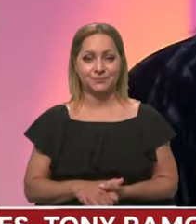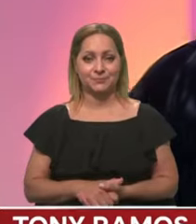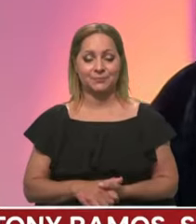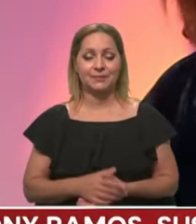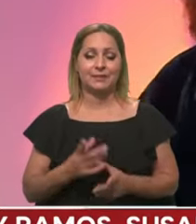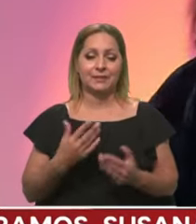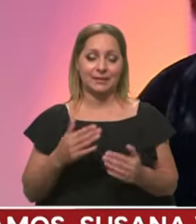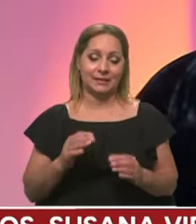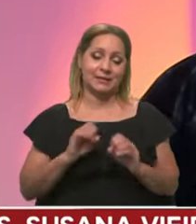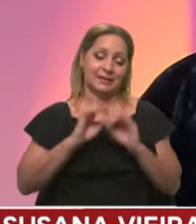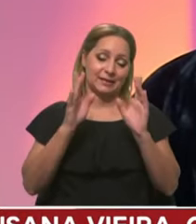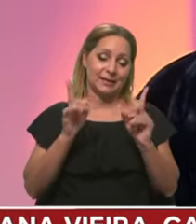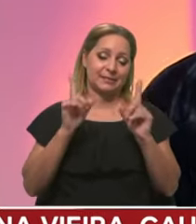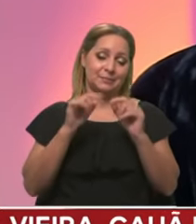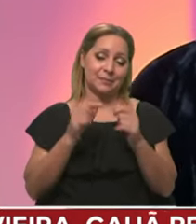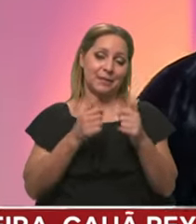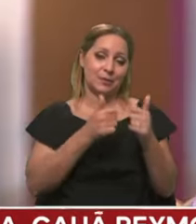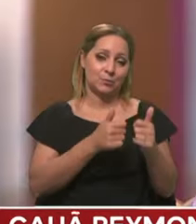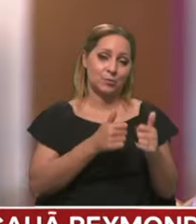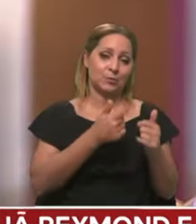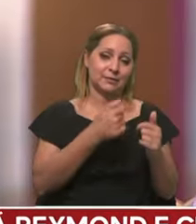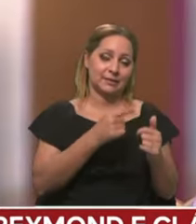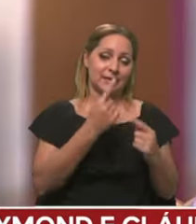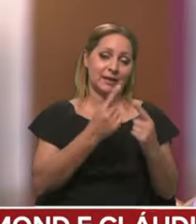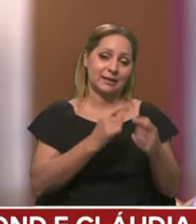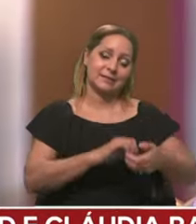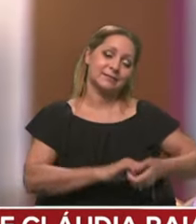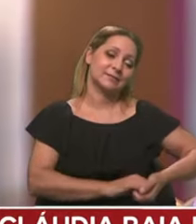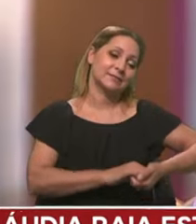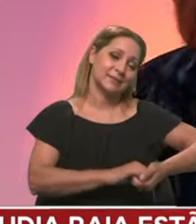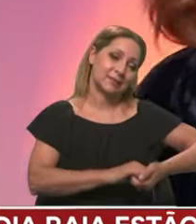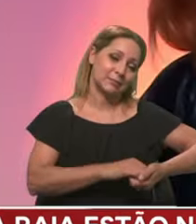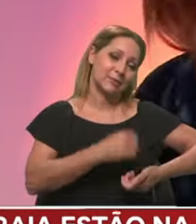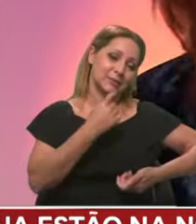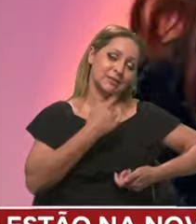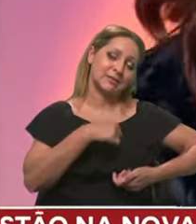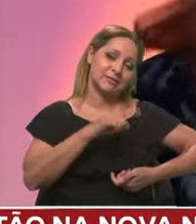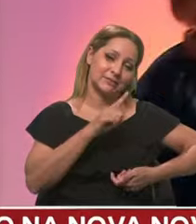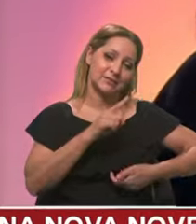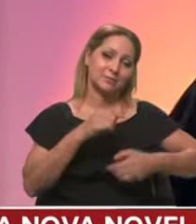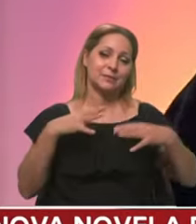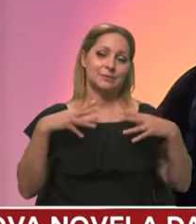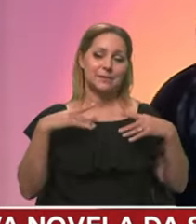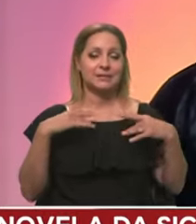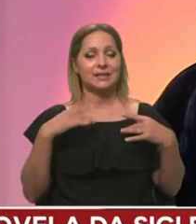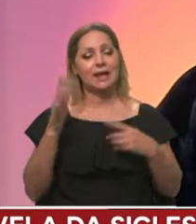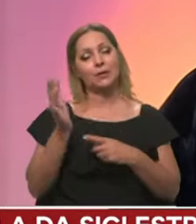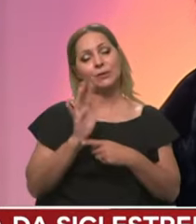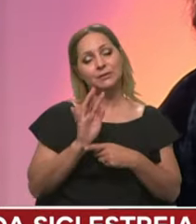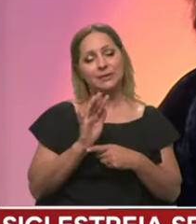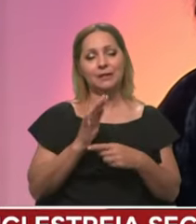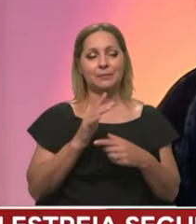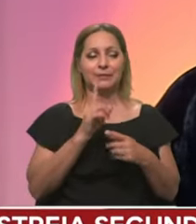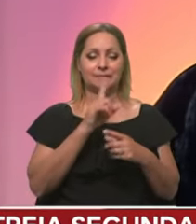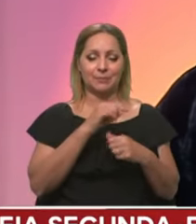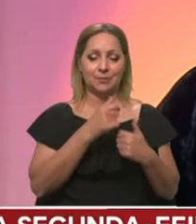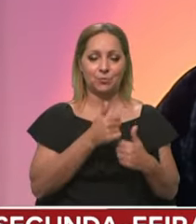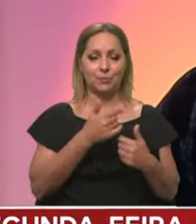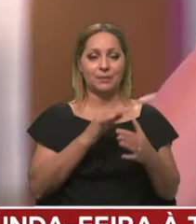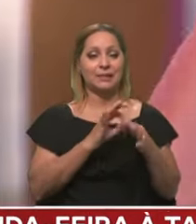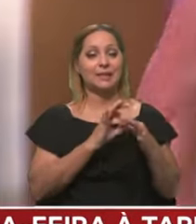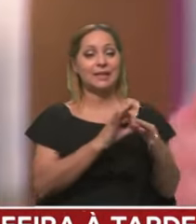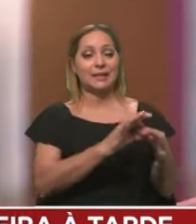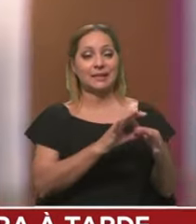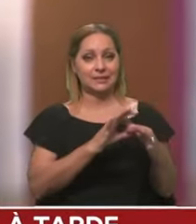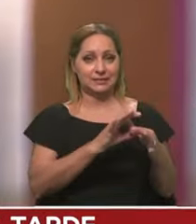também é bom ter alguém a quem dar a mão e dizer olha vamos sair vamos ao cinema vamos prar Sim mas de facto na relação com alguém